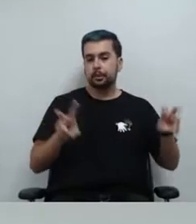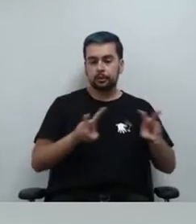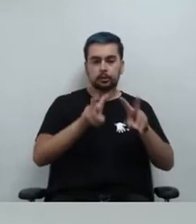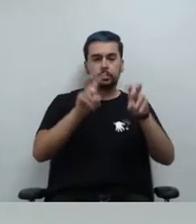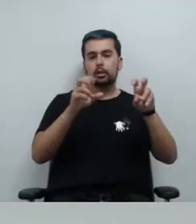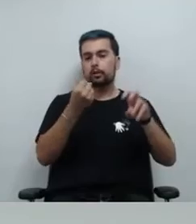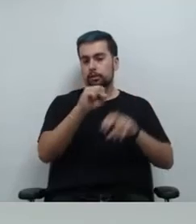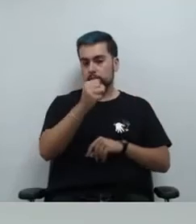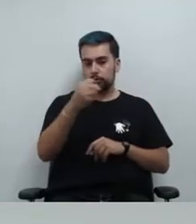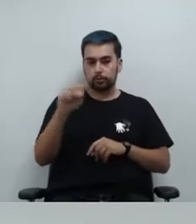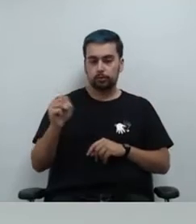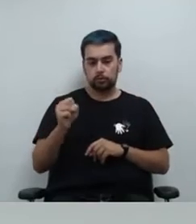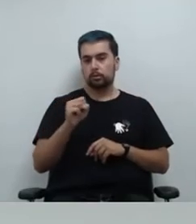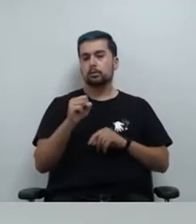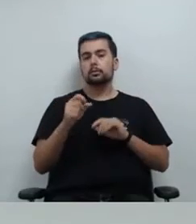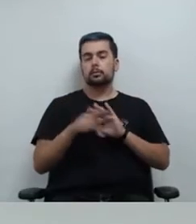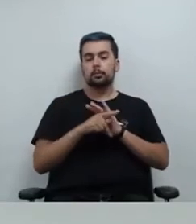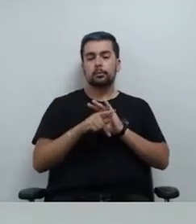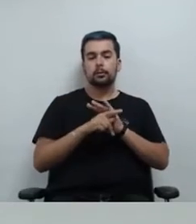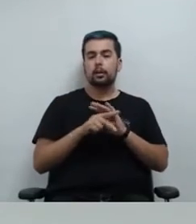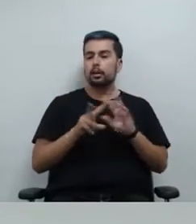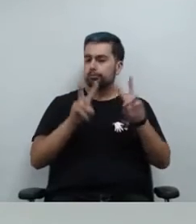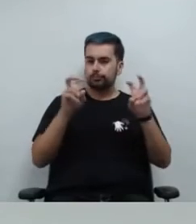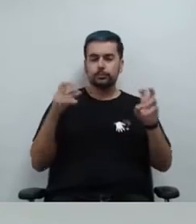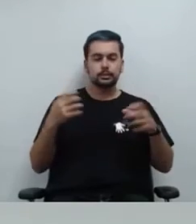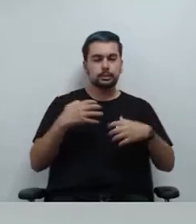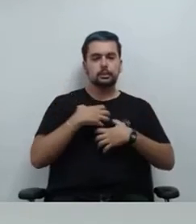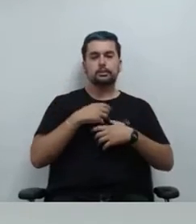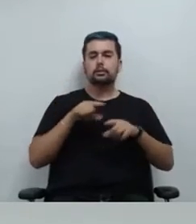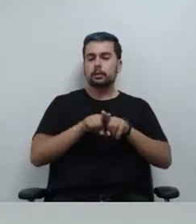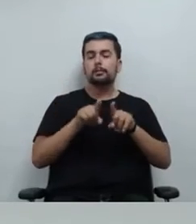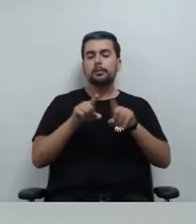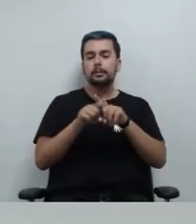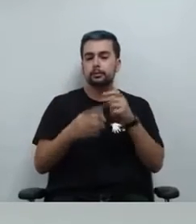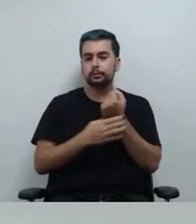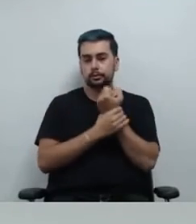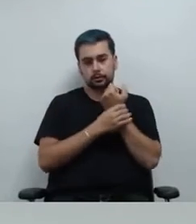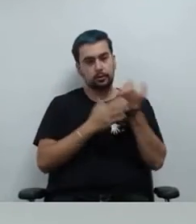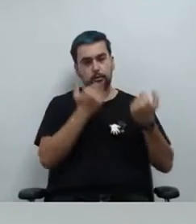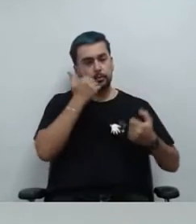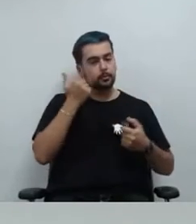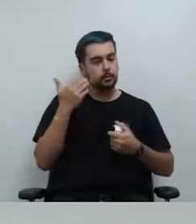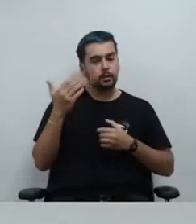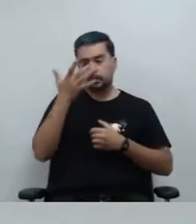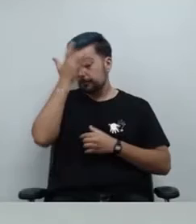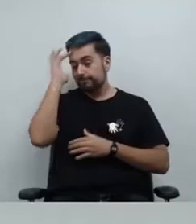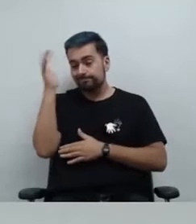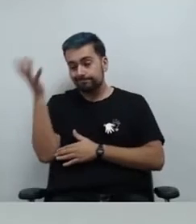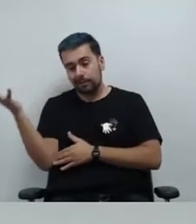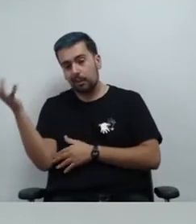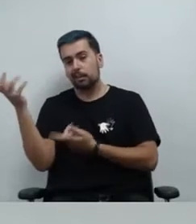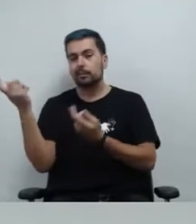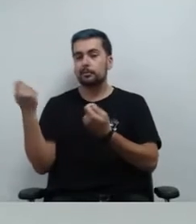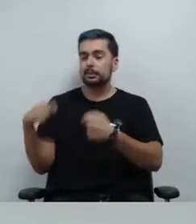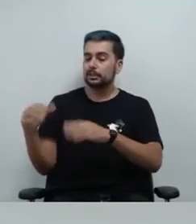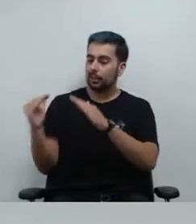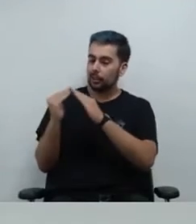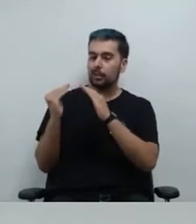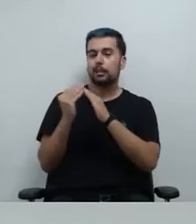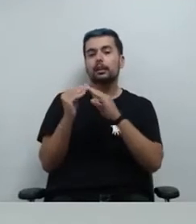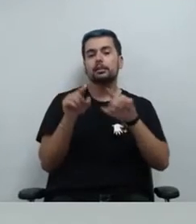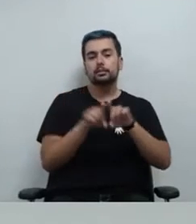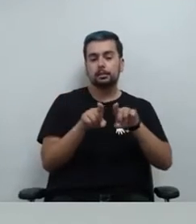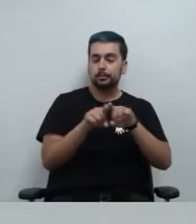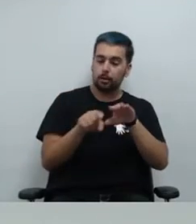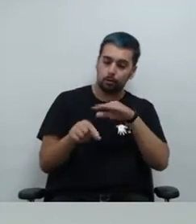procedimentos administrativos nesse tema, em temas sensíveis como segurança alimentar, moradia da população em situação de rua, óbitos da população em